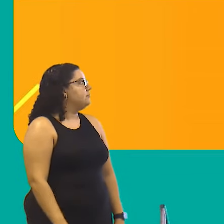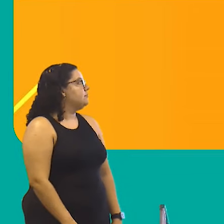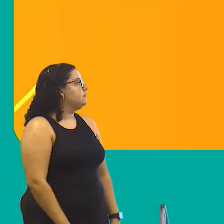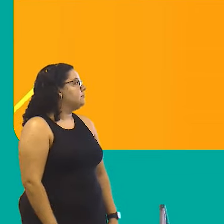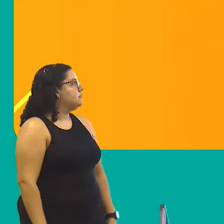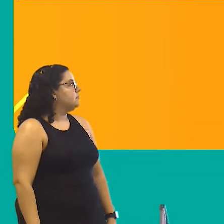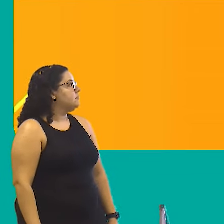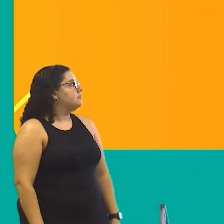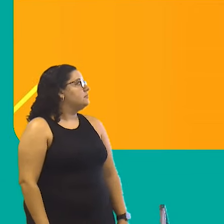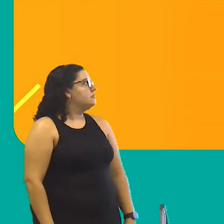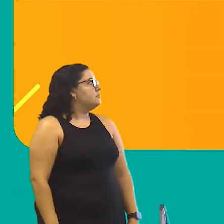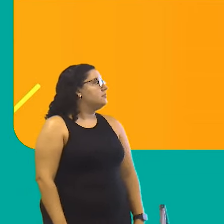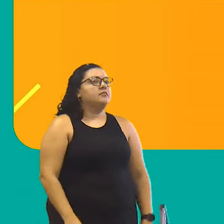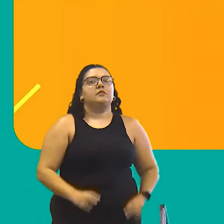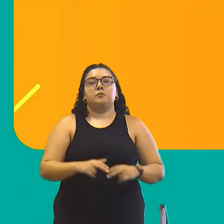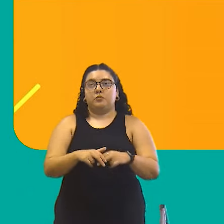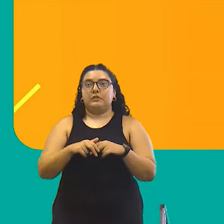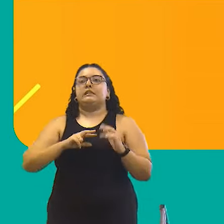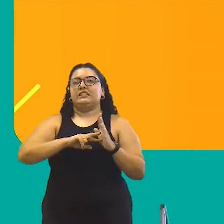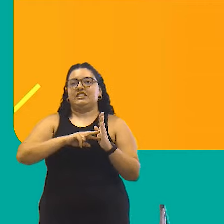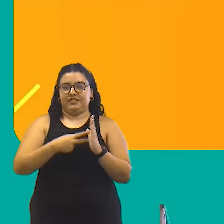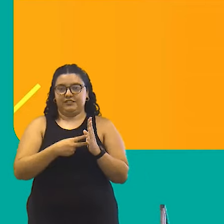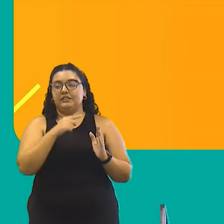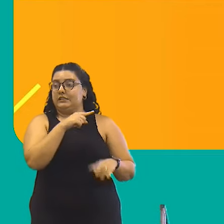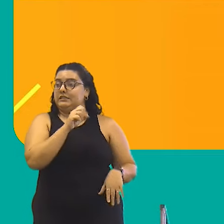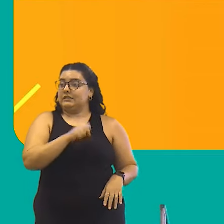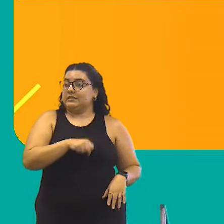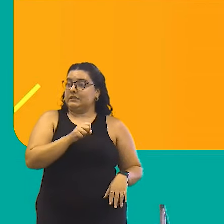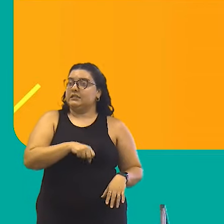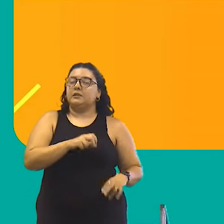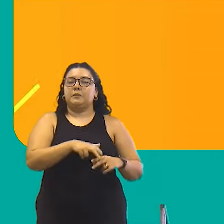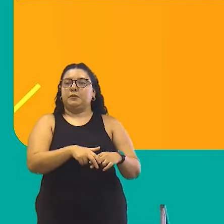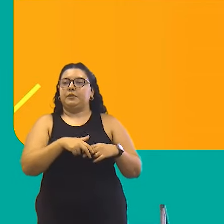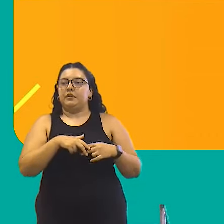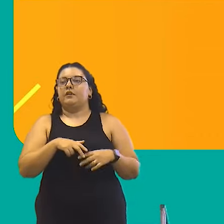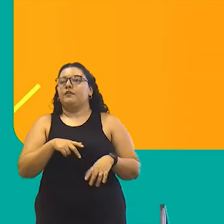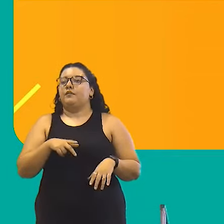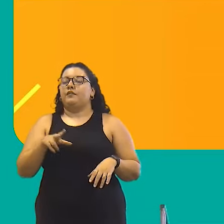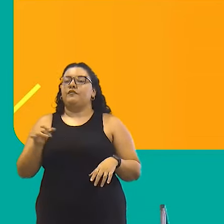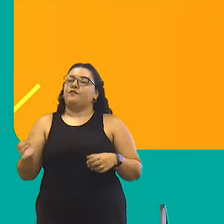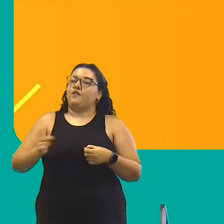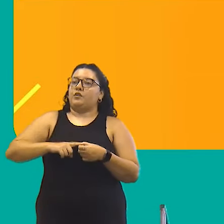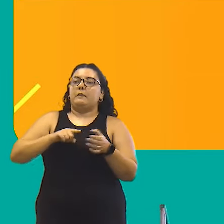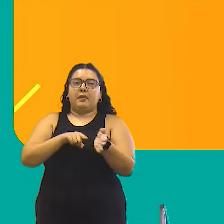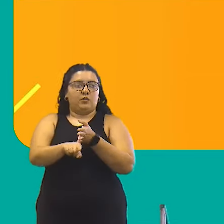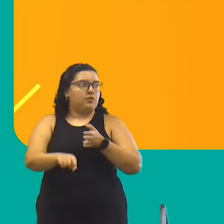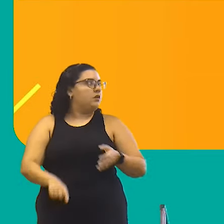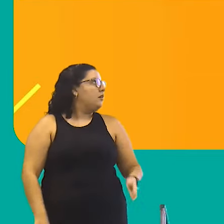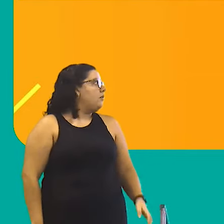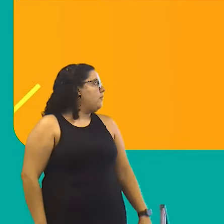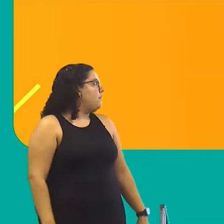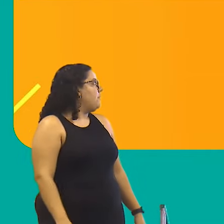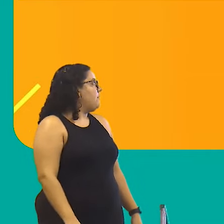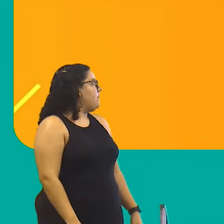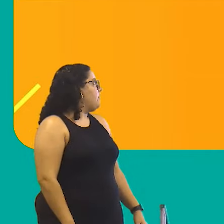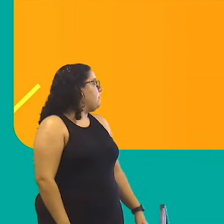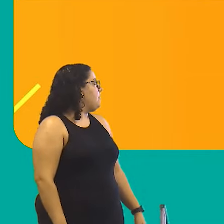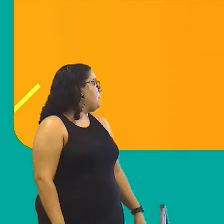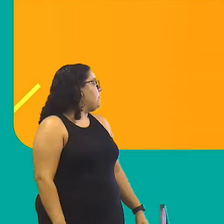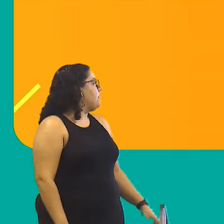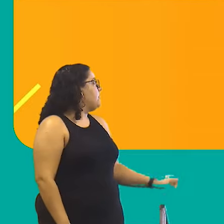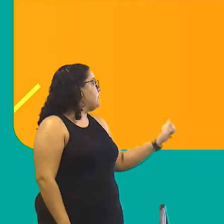Ah, tá. Então esse é o significado, sim. Mas vamos voltar para a questão. A gente já viu que no A,